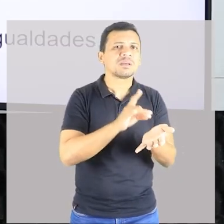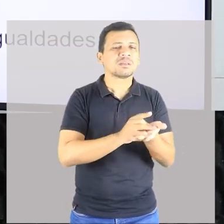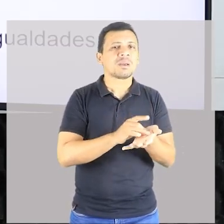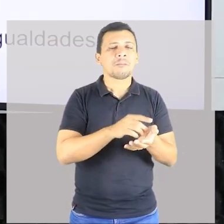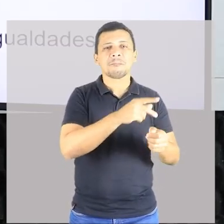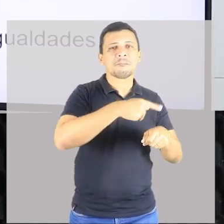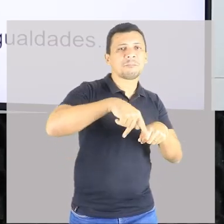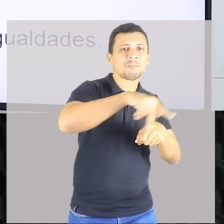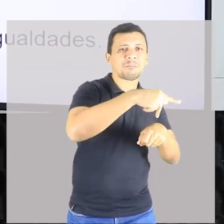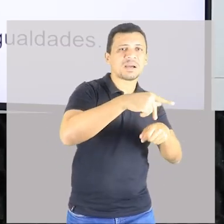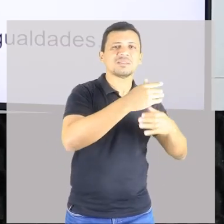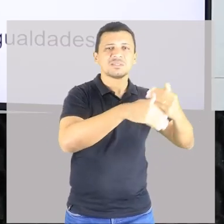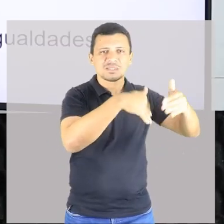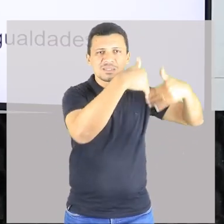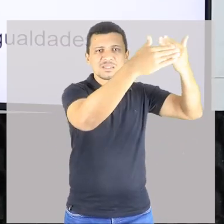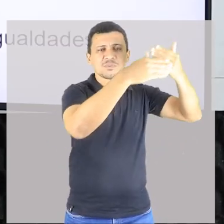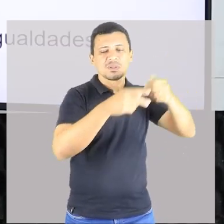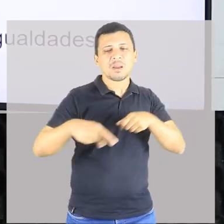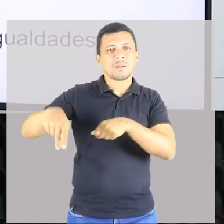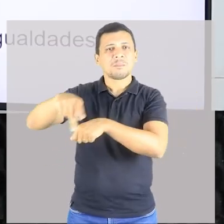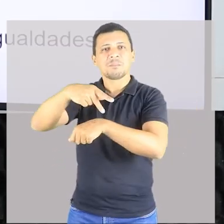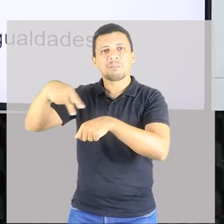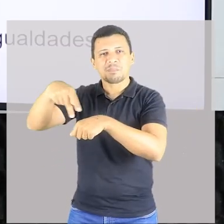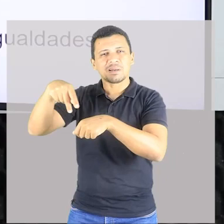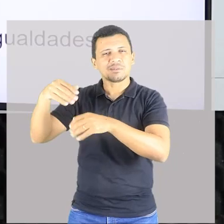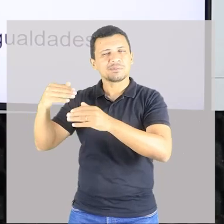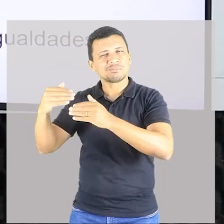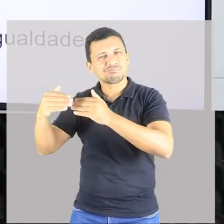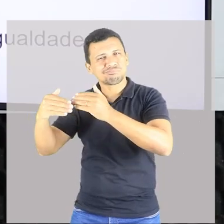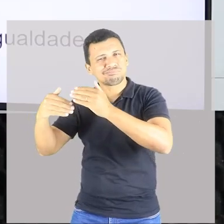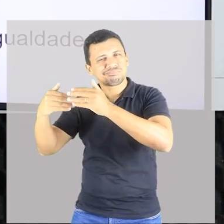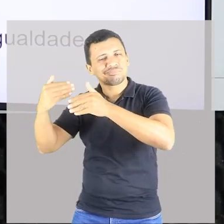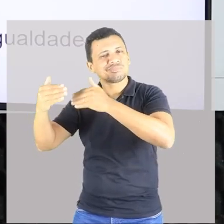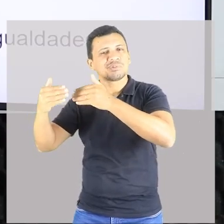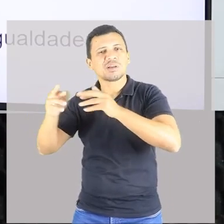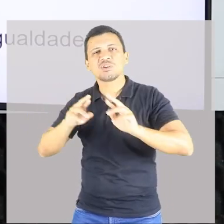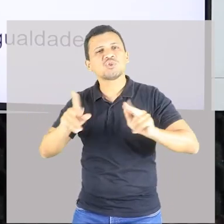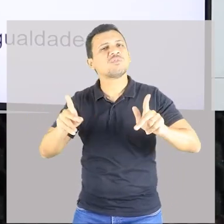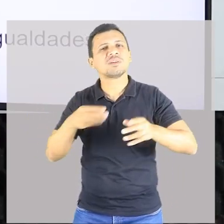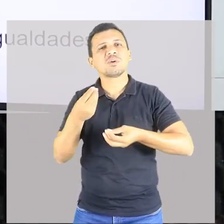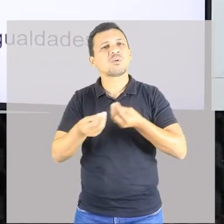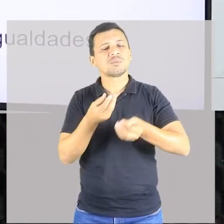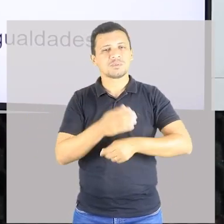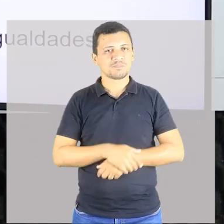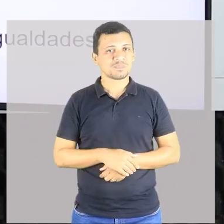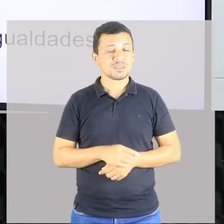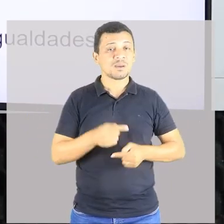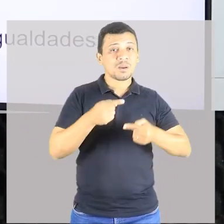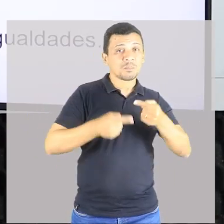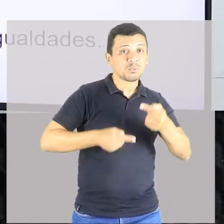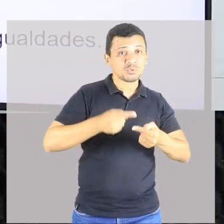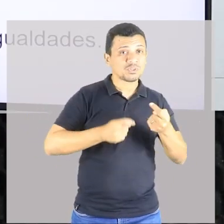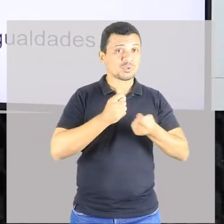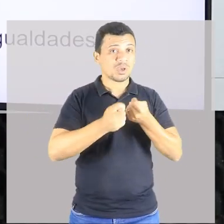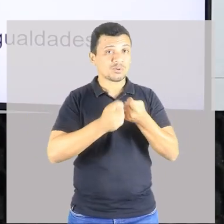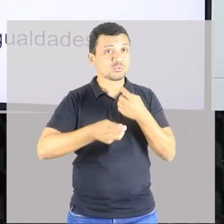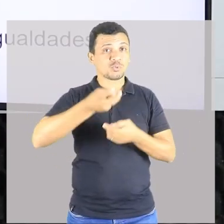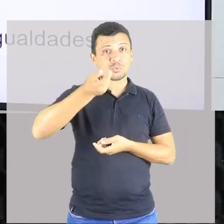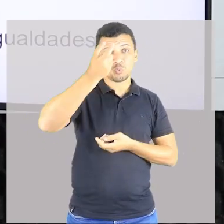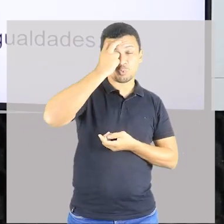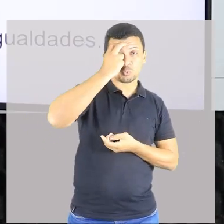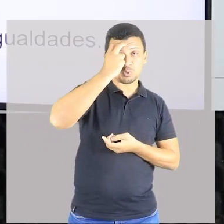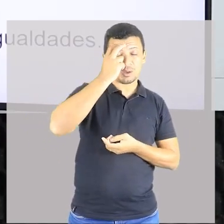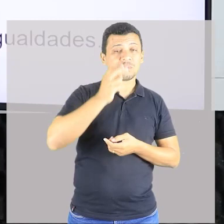países desenvolvidos e países subdesenvolvidos ou em desenvolvimento? Principalmente no aspecto político, econômico e cultural, que as